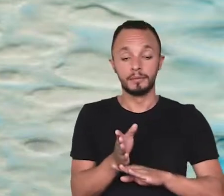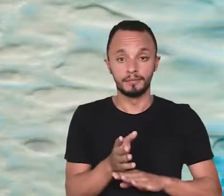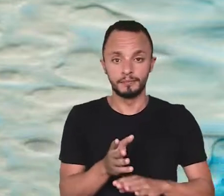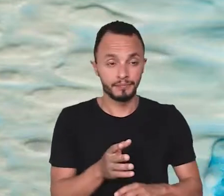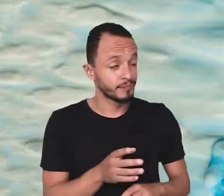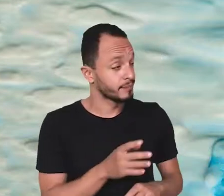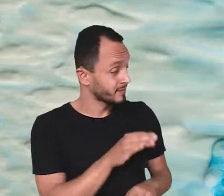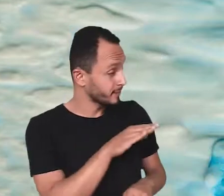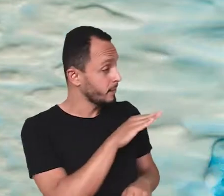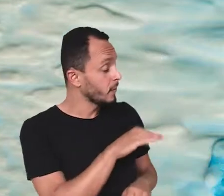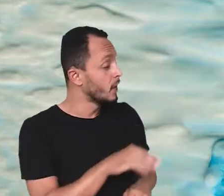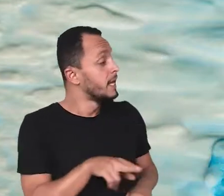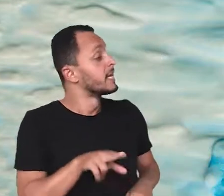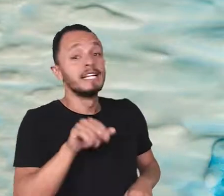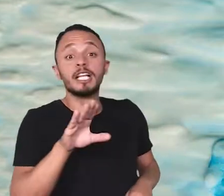Nicole?